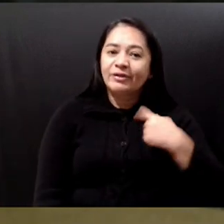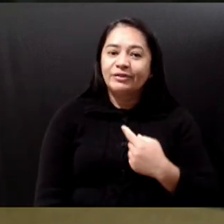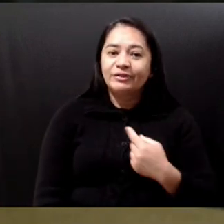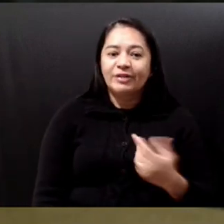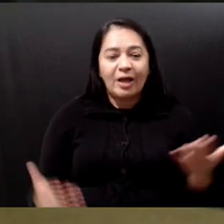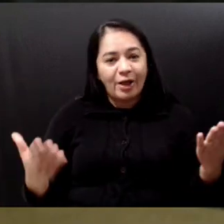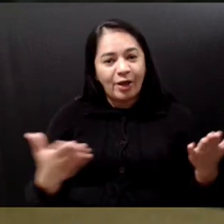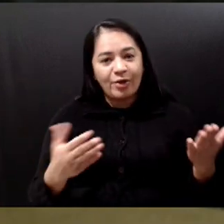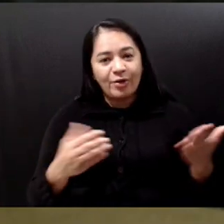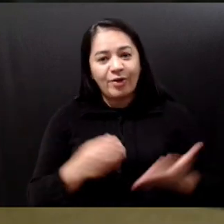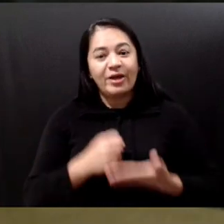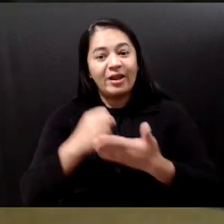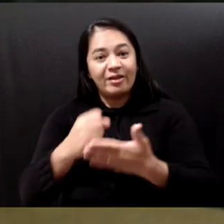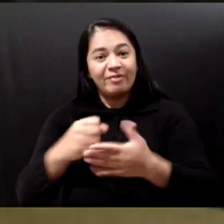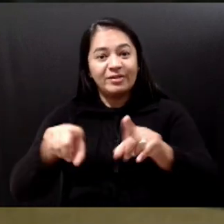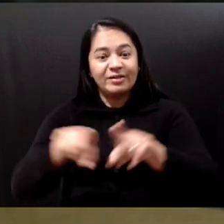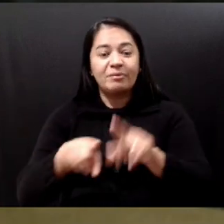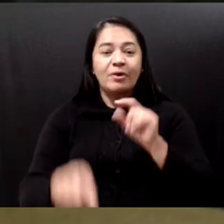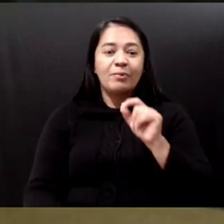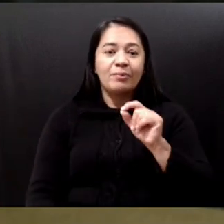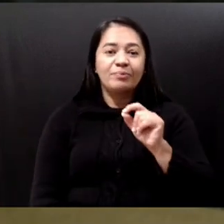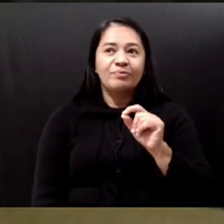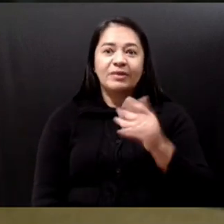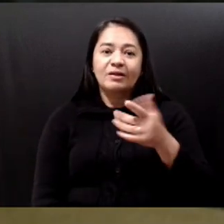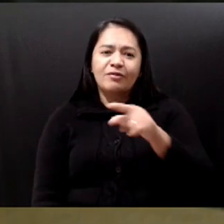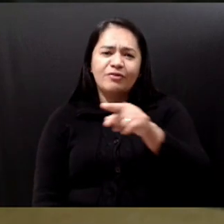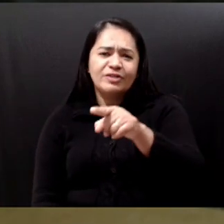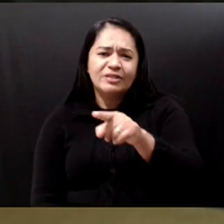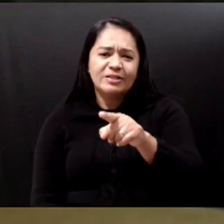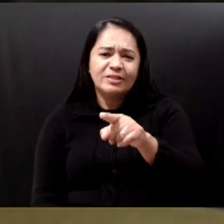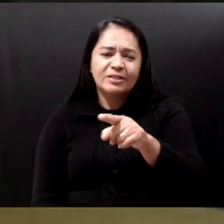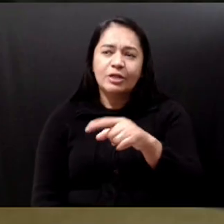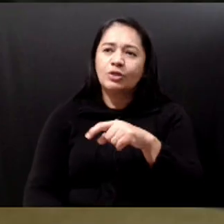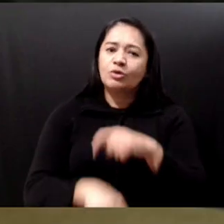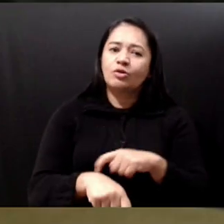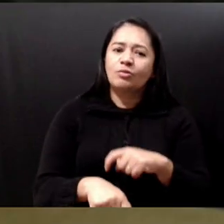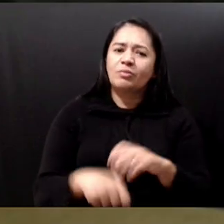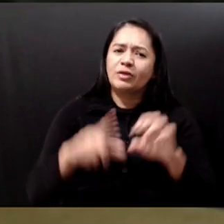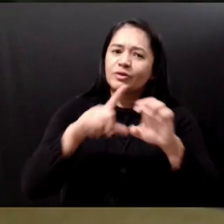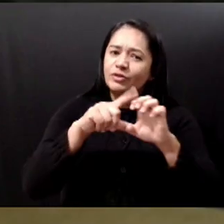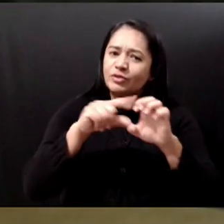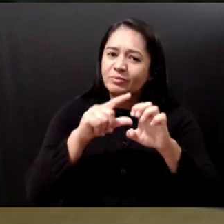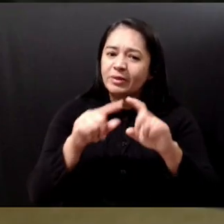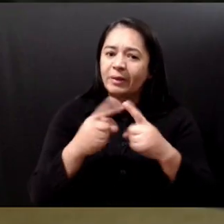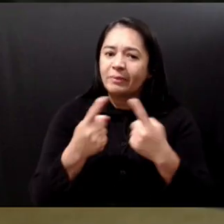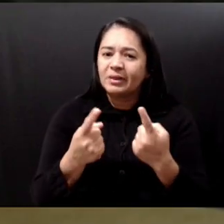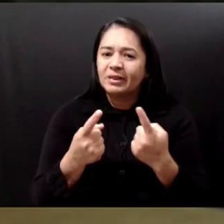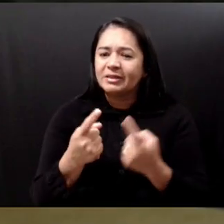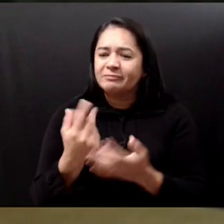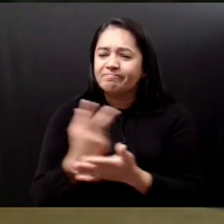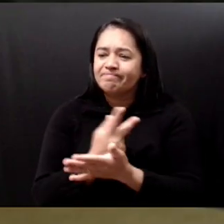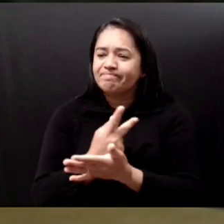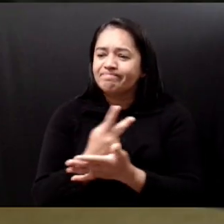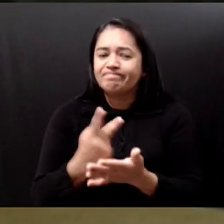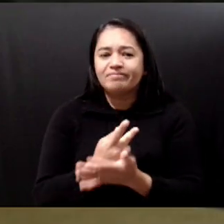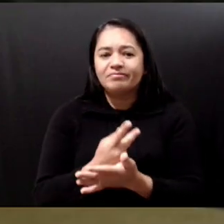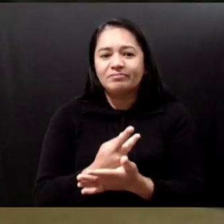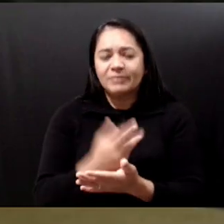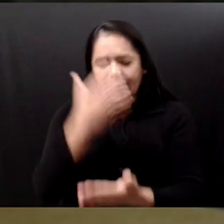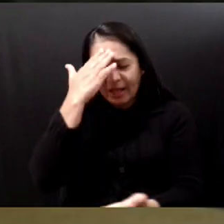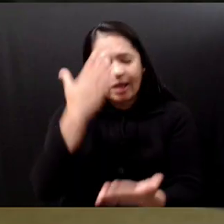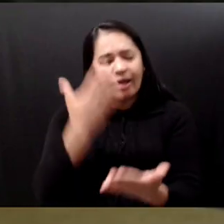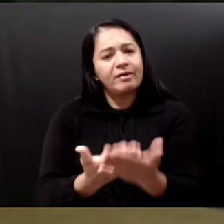também, porque de repente você está aí num momento de empreendedorismo, mas que não está dando certo. Acredita, né, você